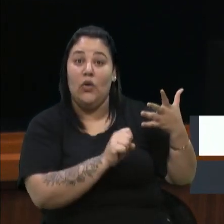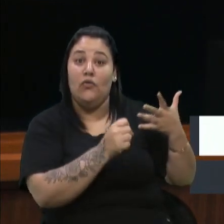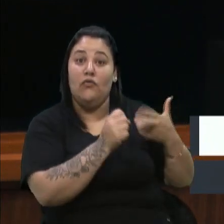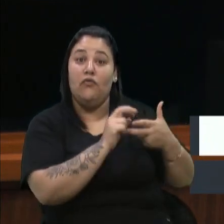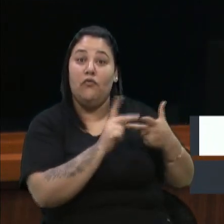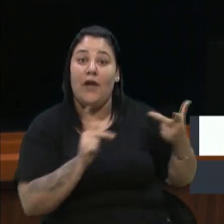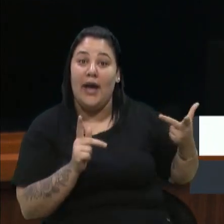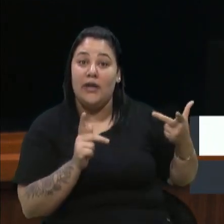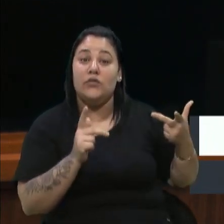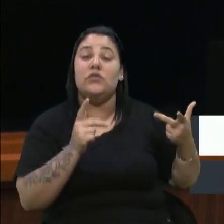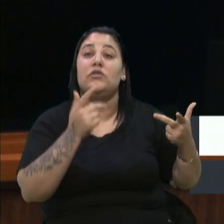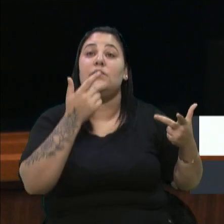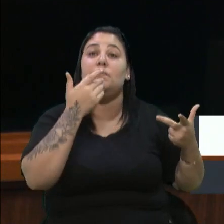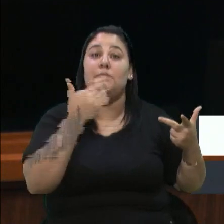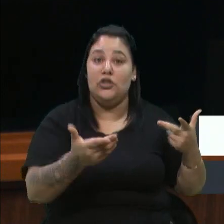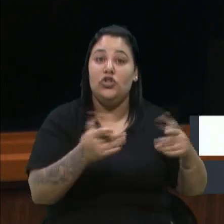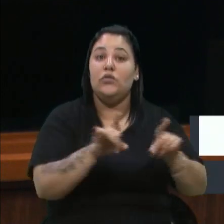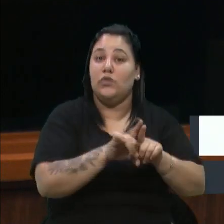um deles